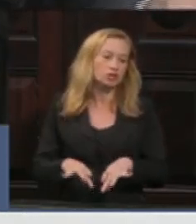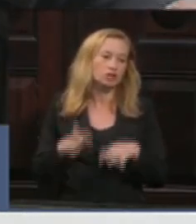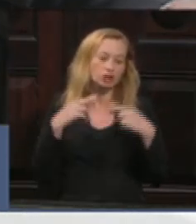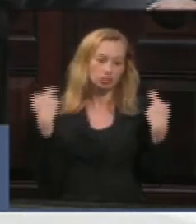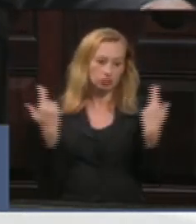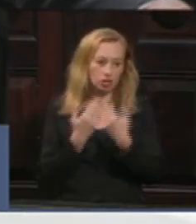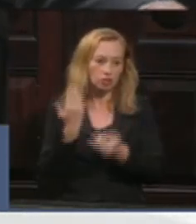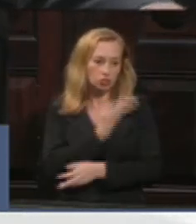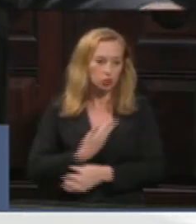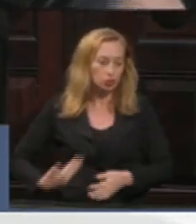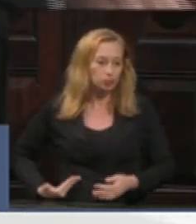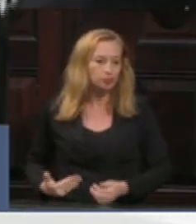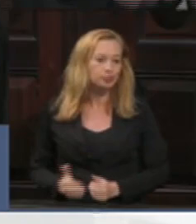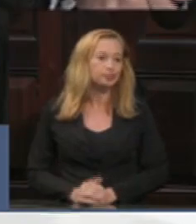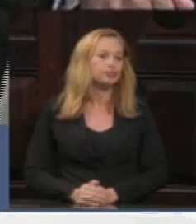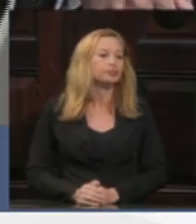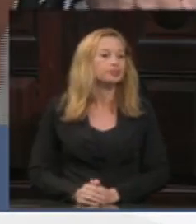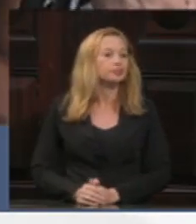pública, presidente André Ceciliano,